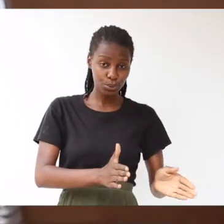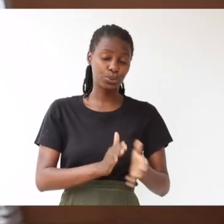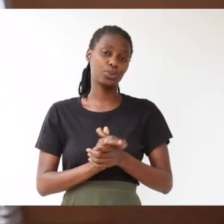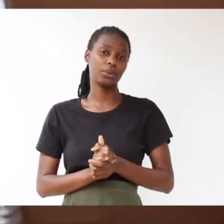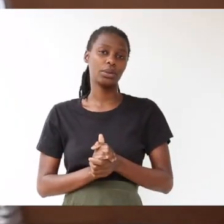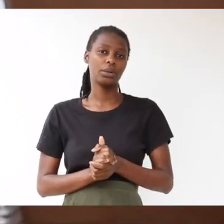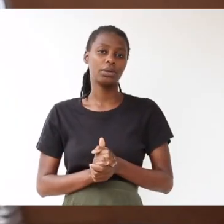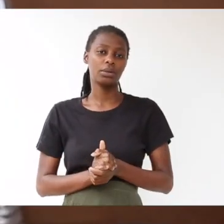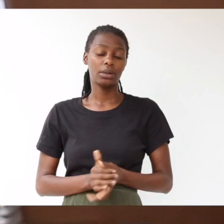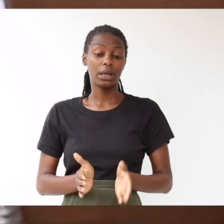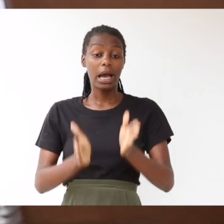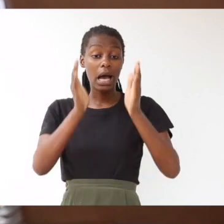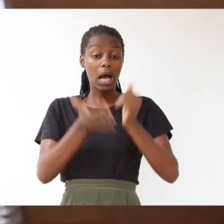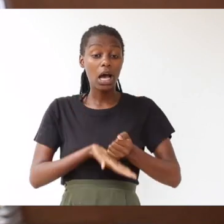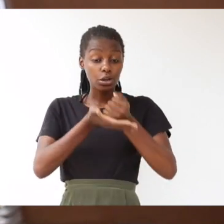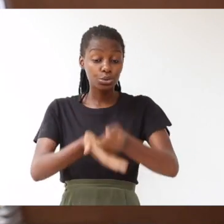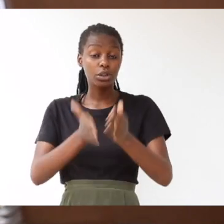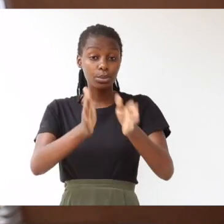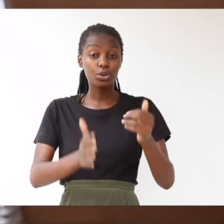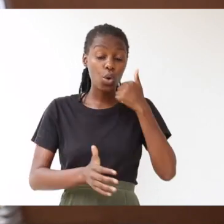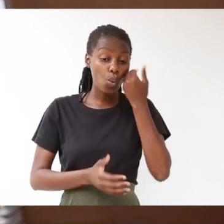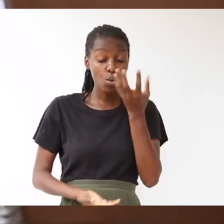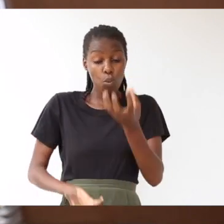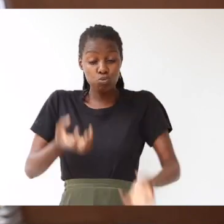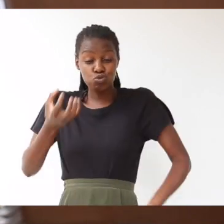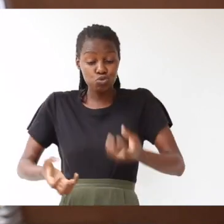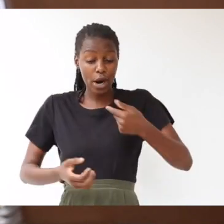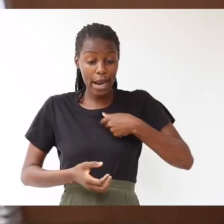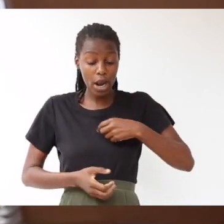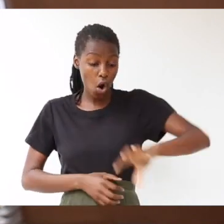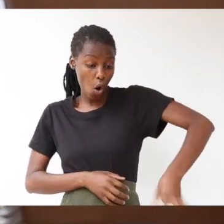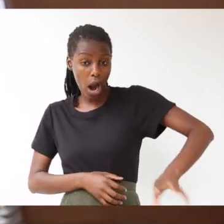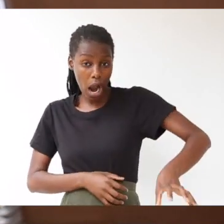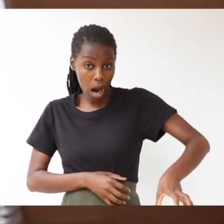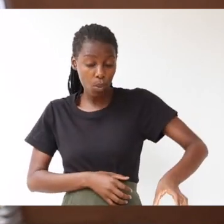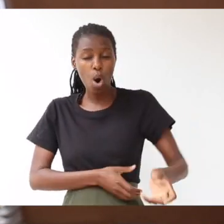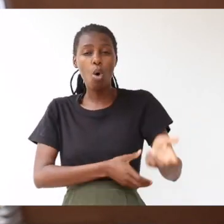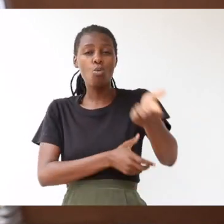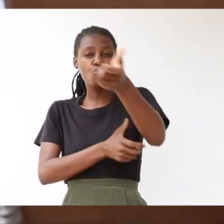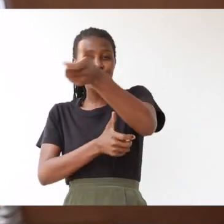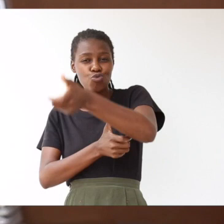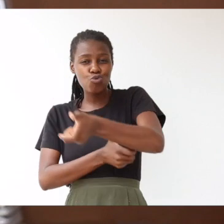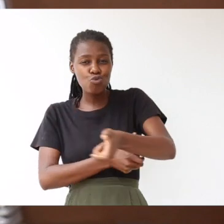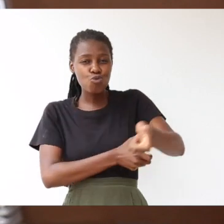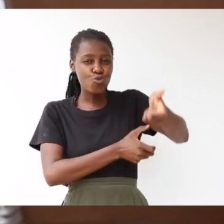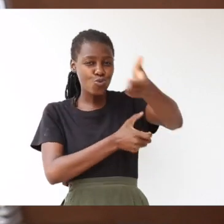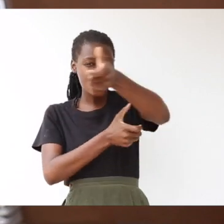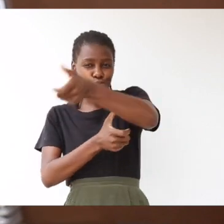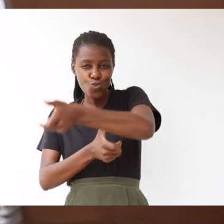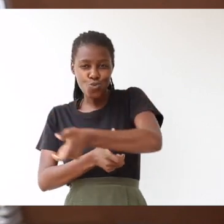A vida da pessoa, licença, é de levar água. Depois